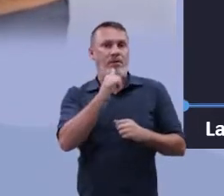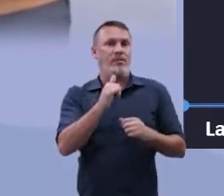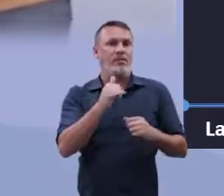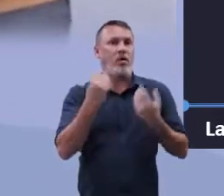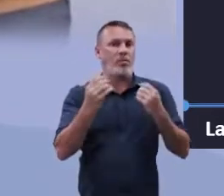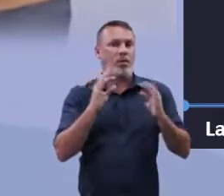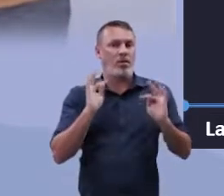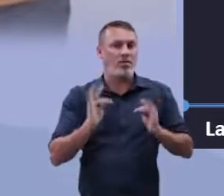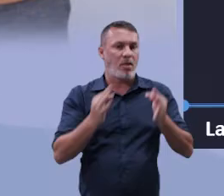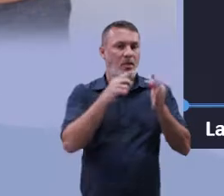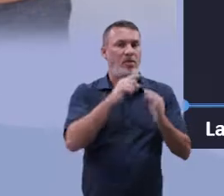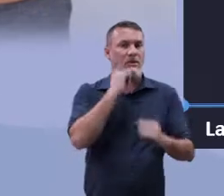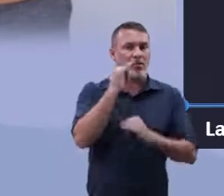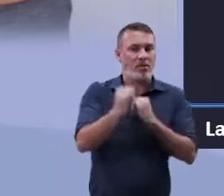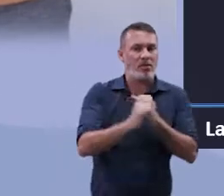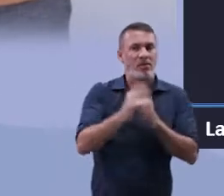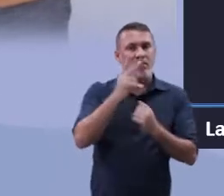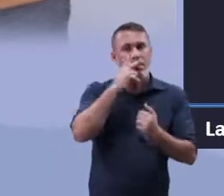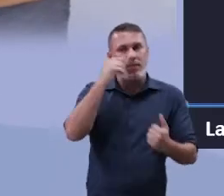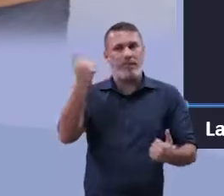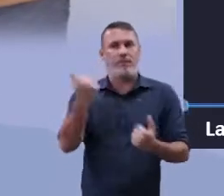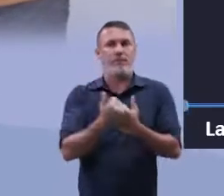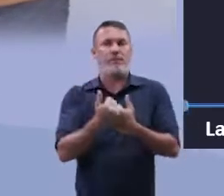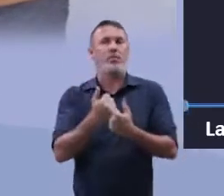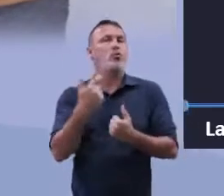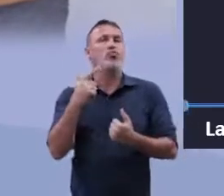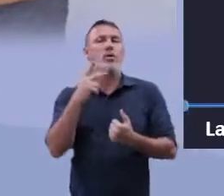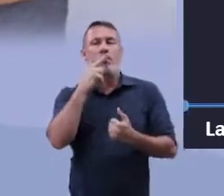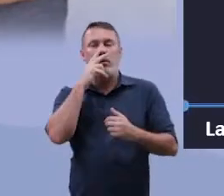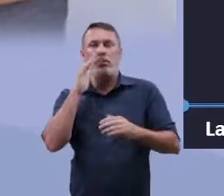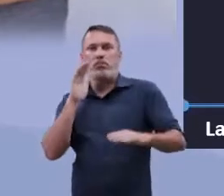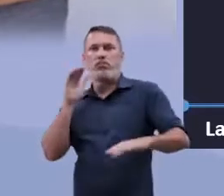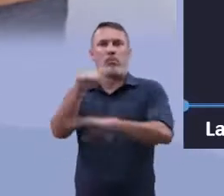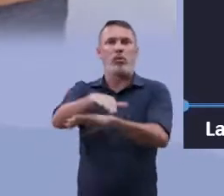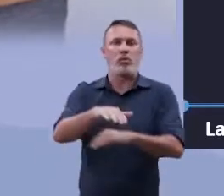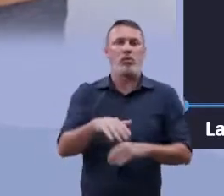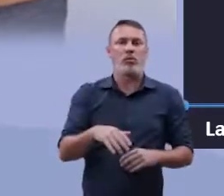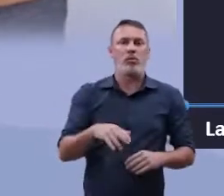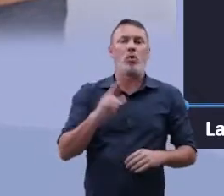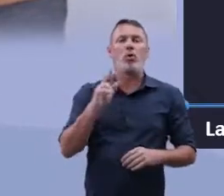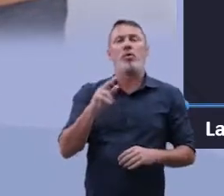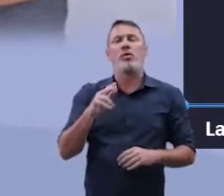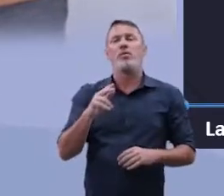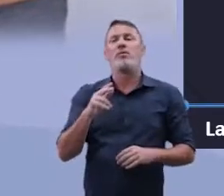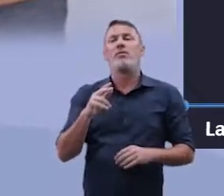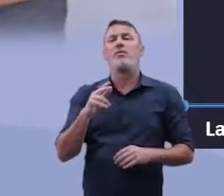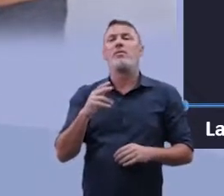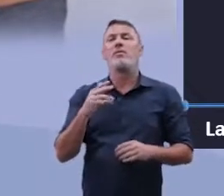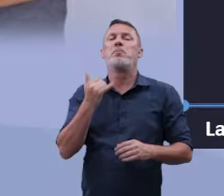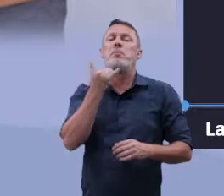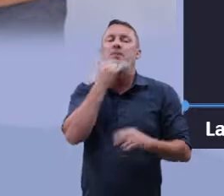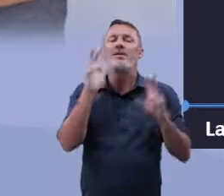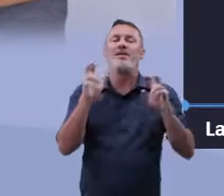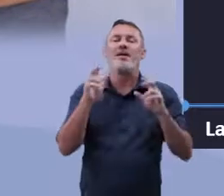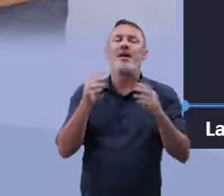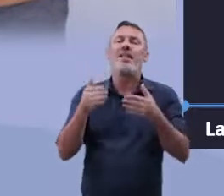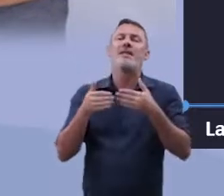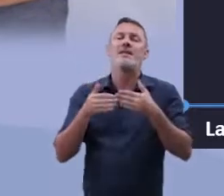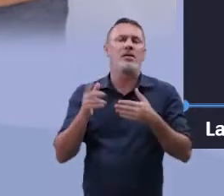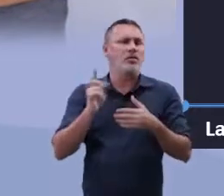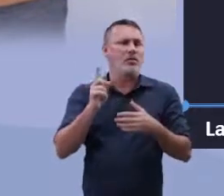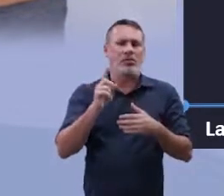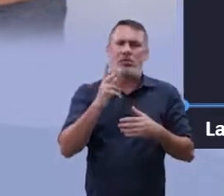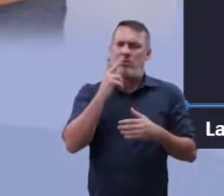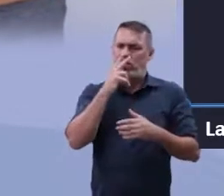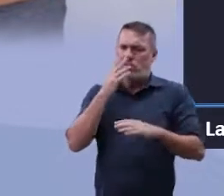principalmente a digital, a internet e tal, ela não pediu licença. Ela não pediu licença.